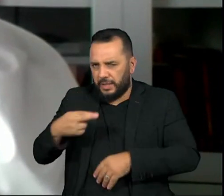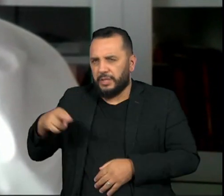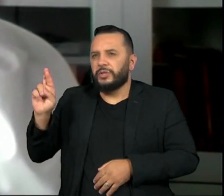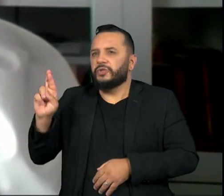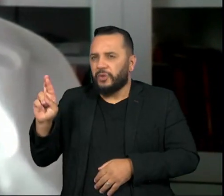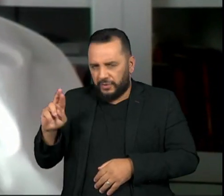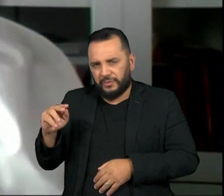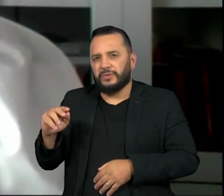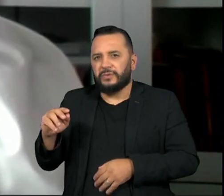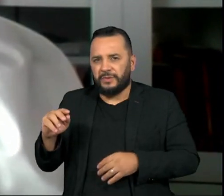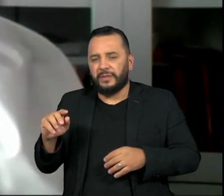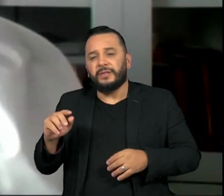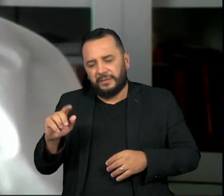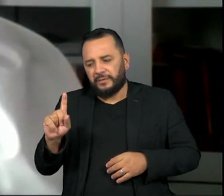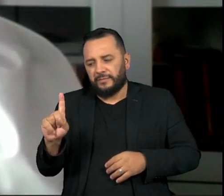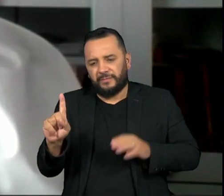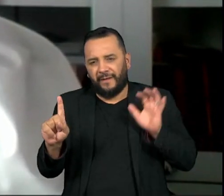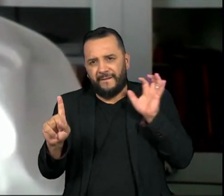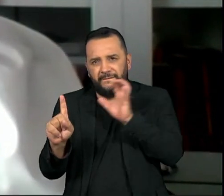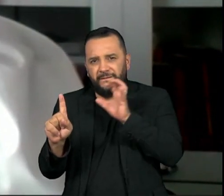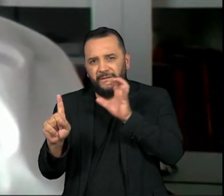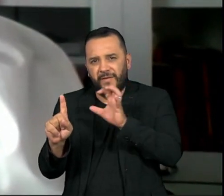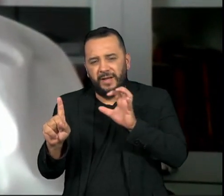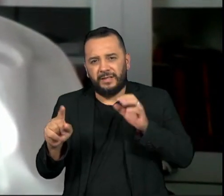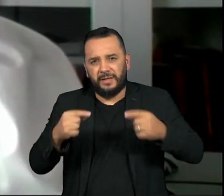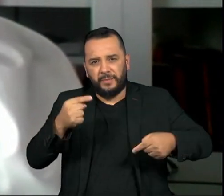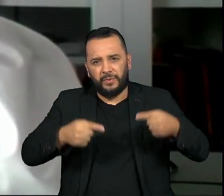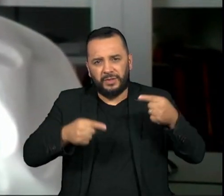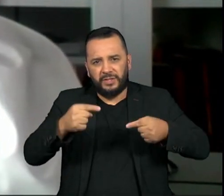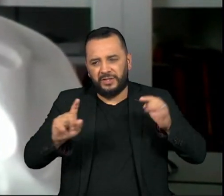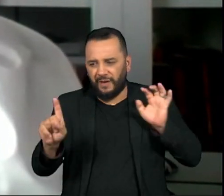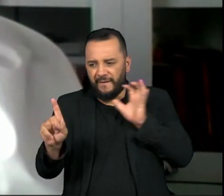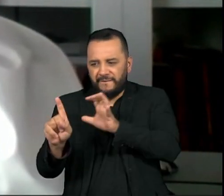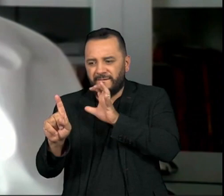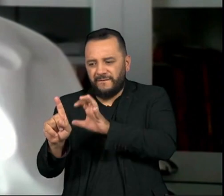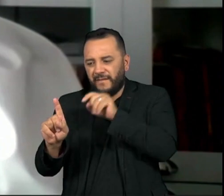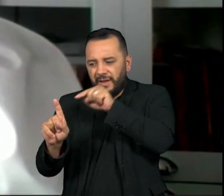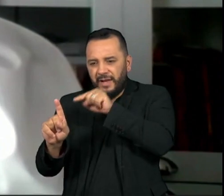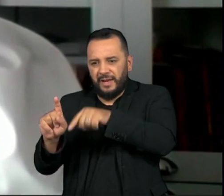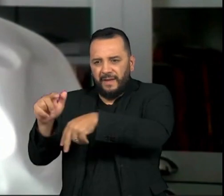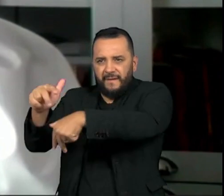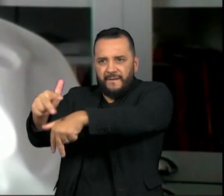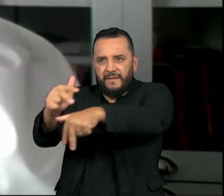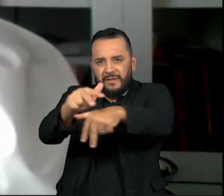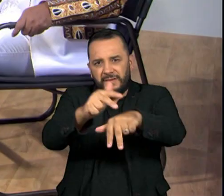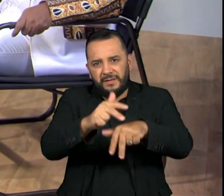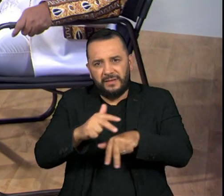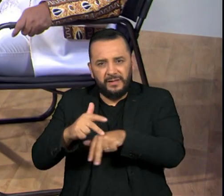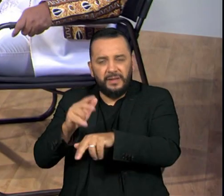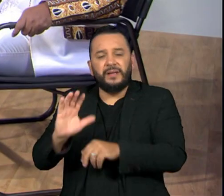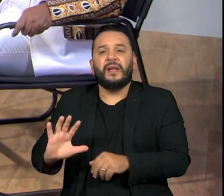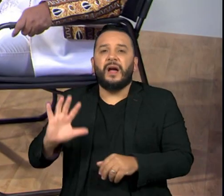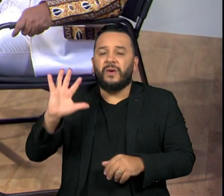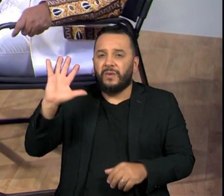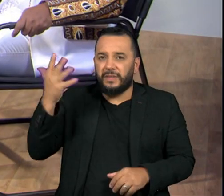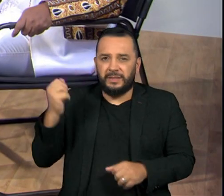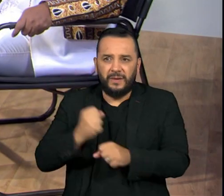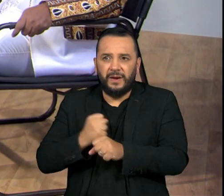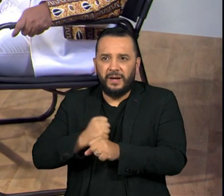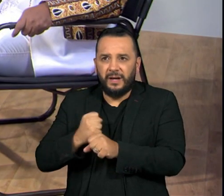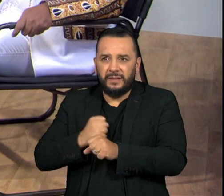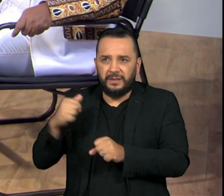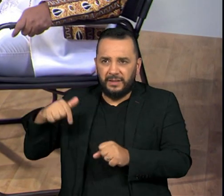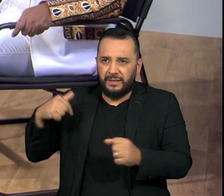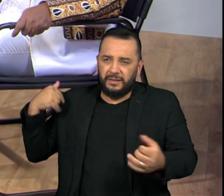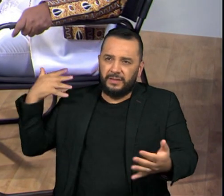influência política, que é o que a gente tem visto, né, se intensificar nas últimas décadas no Brasil. Ninguém tem o